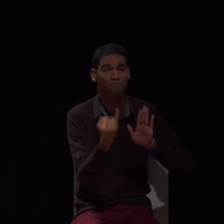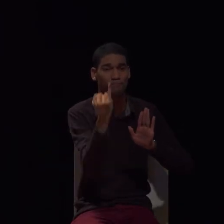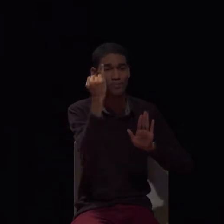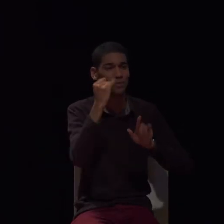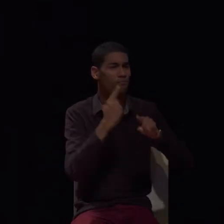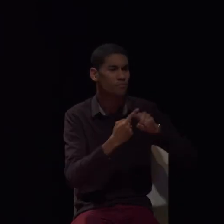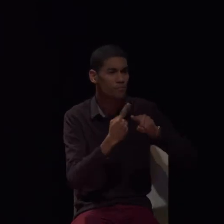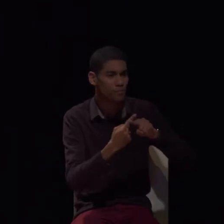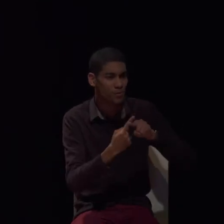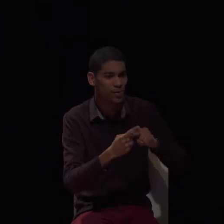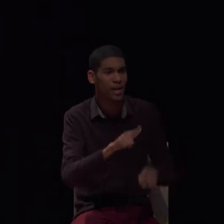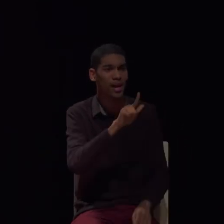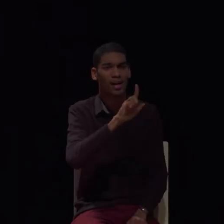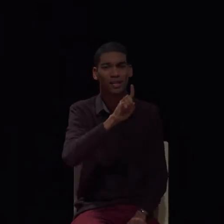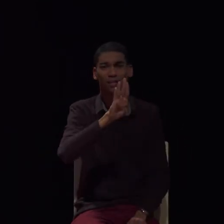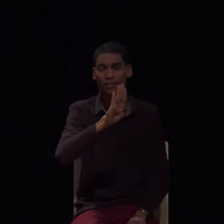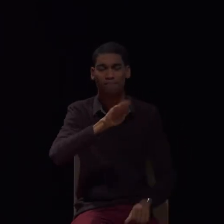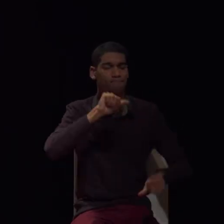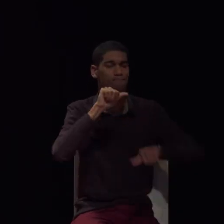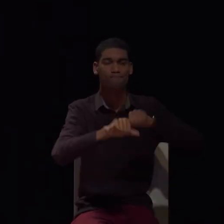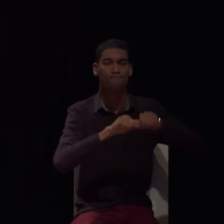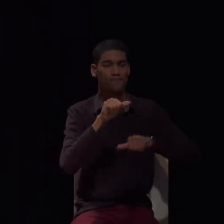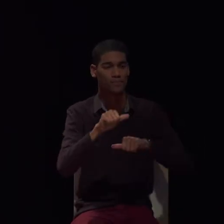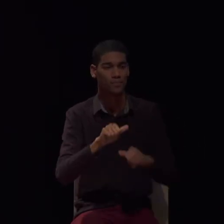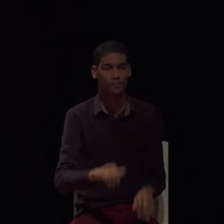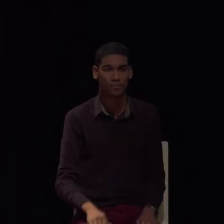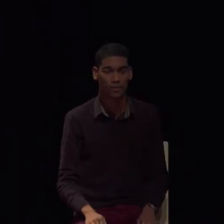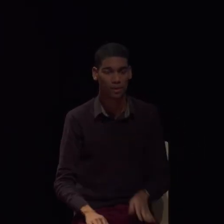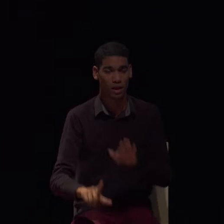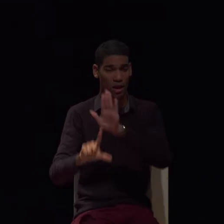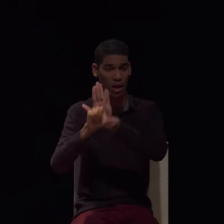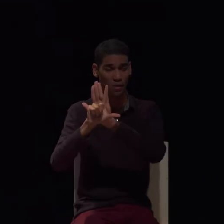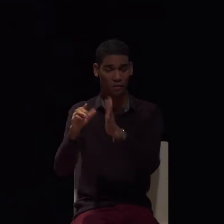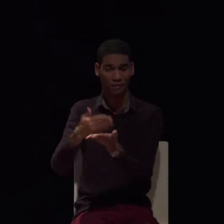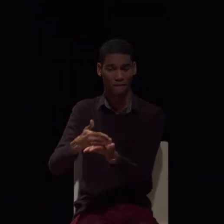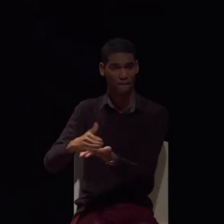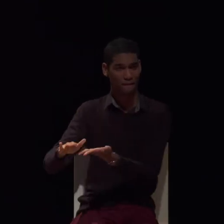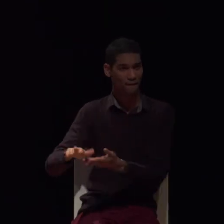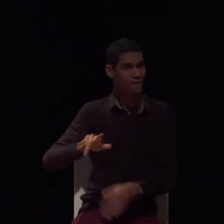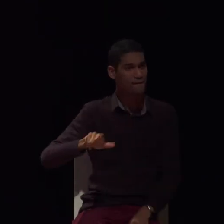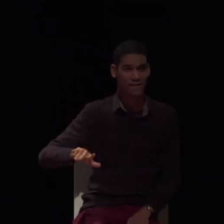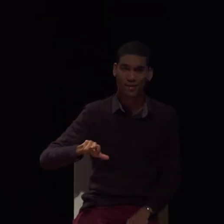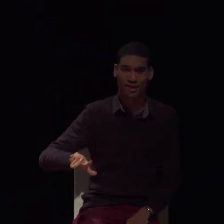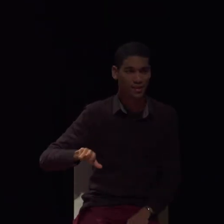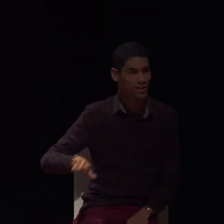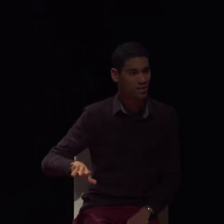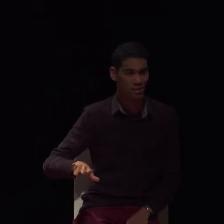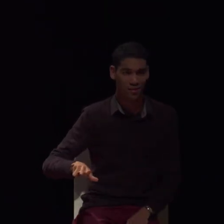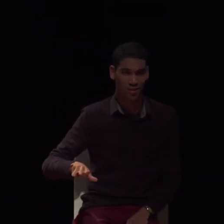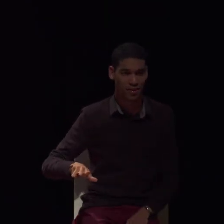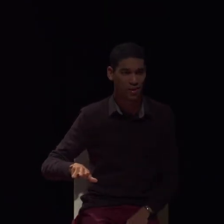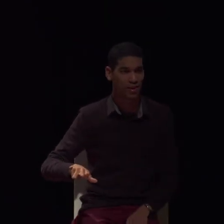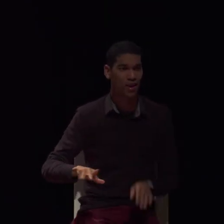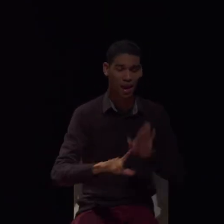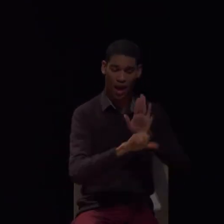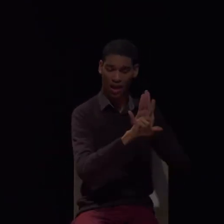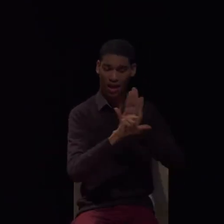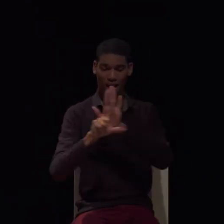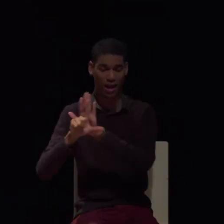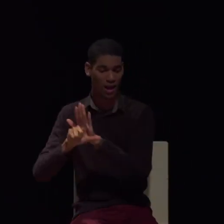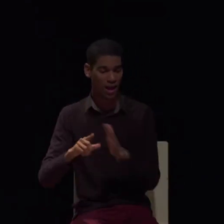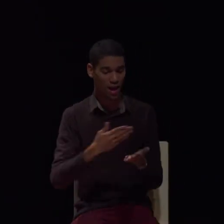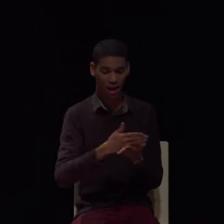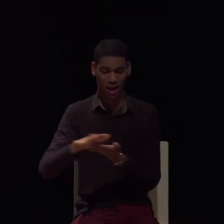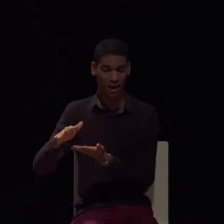ldb não é uma lei à parte não é uma lei criada para o povo